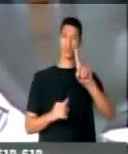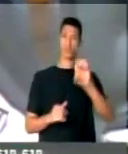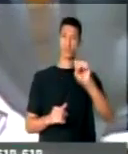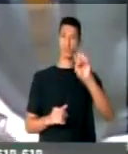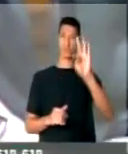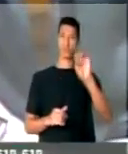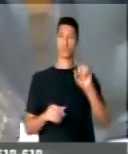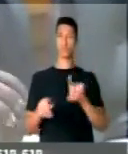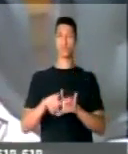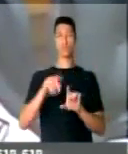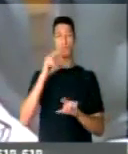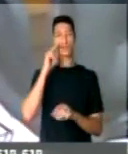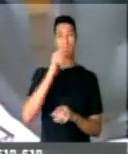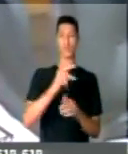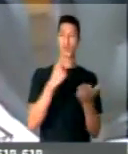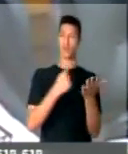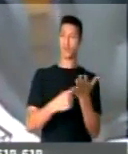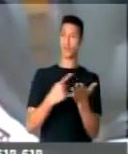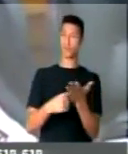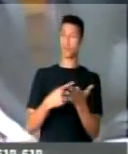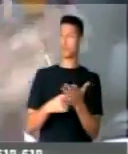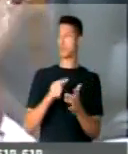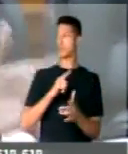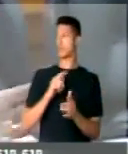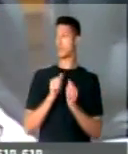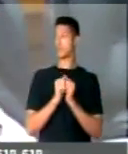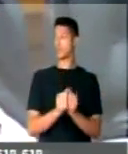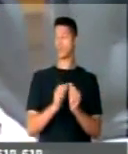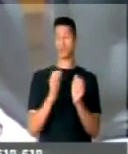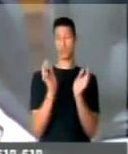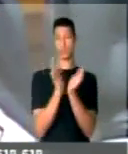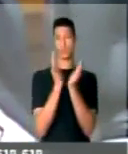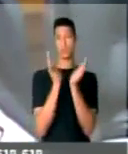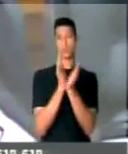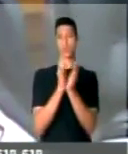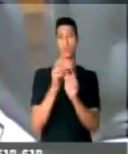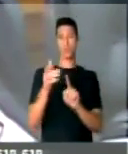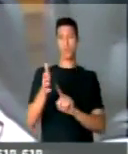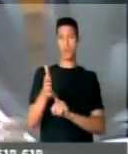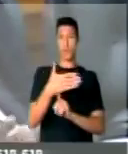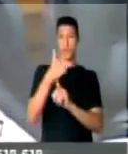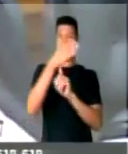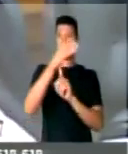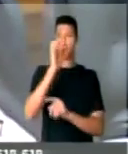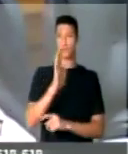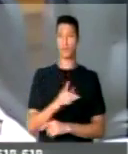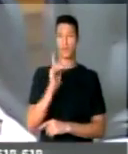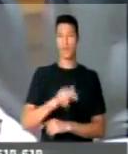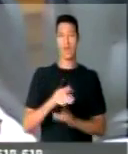Silveira e de ver o compromisso que ele tinha com essa bandeira nacional brasileira, que é